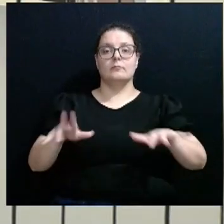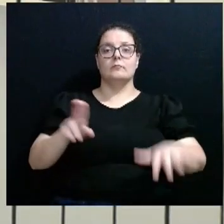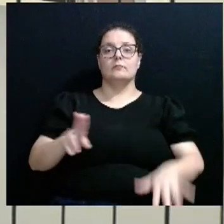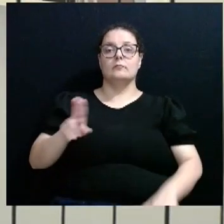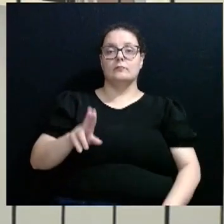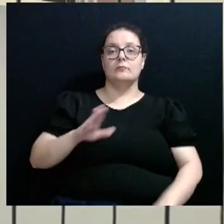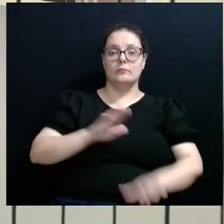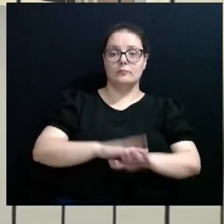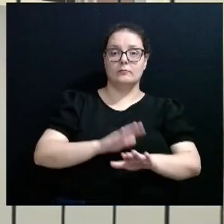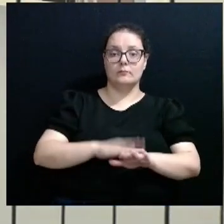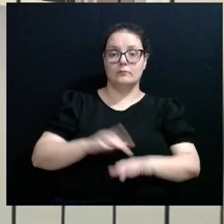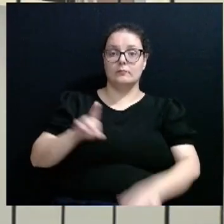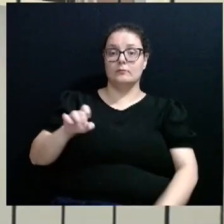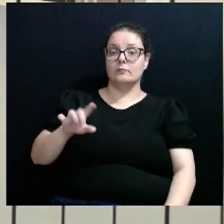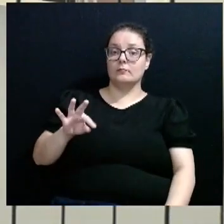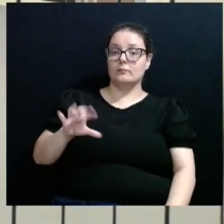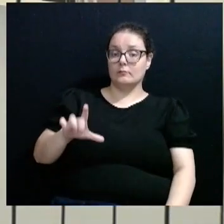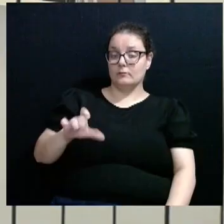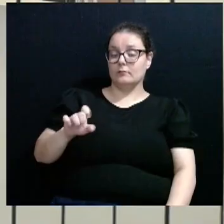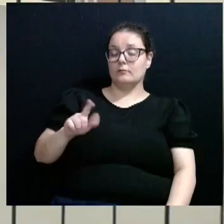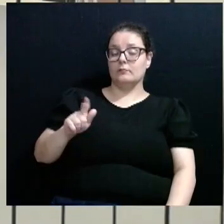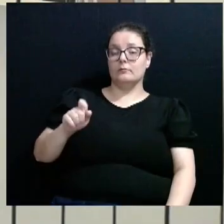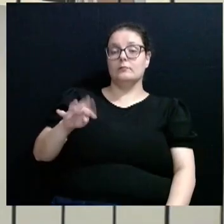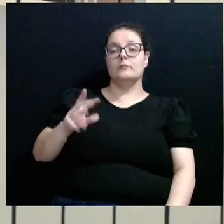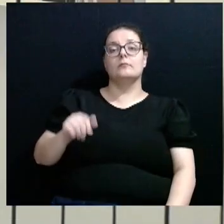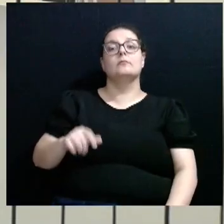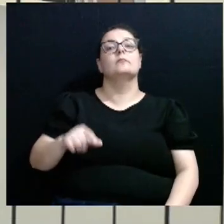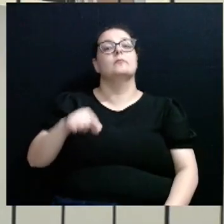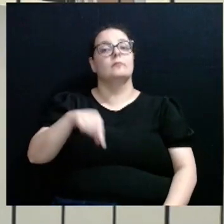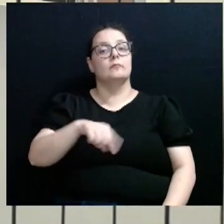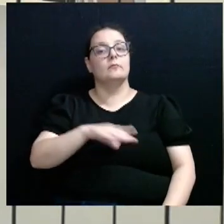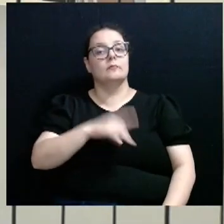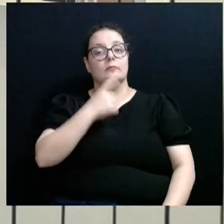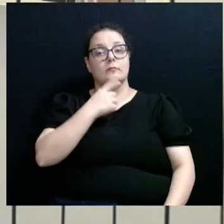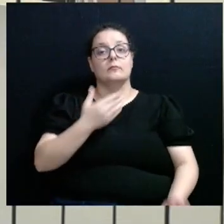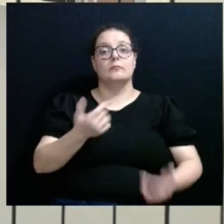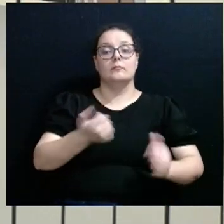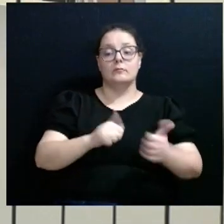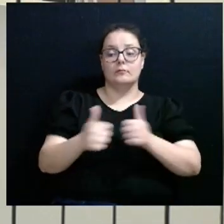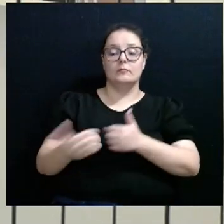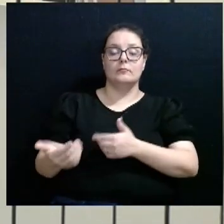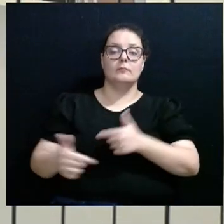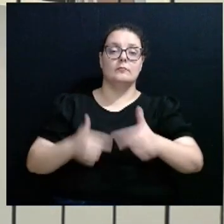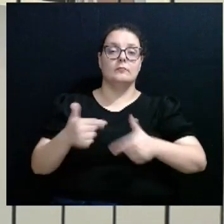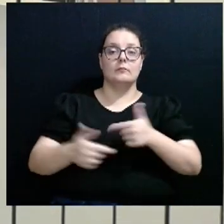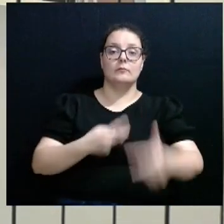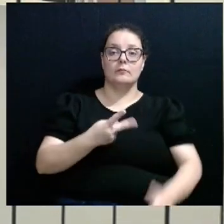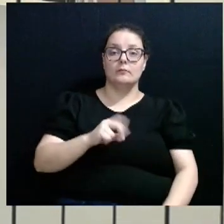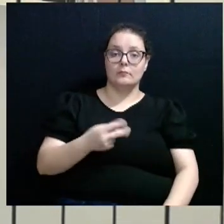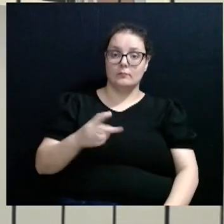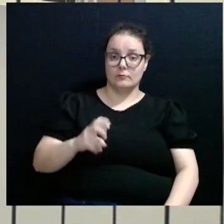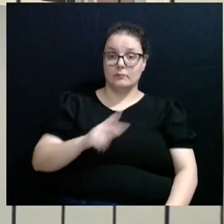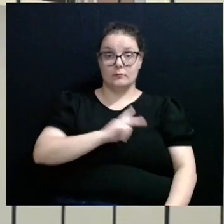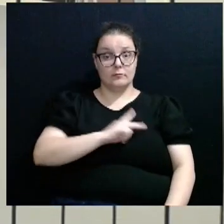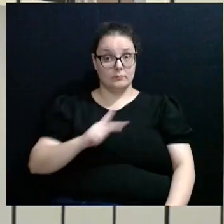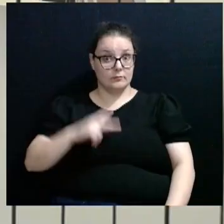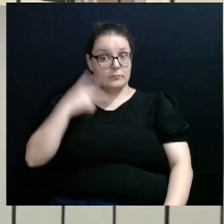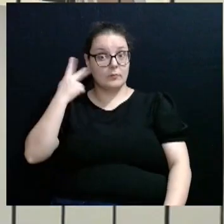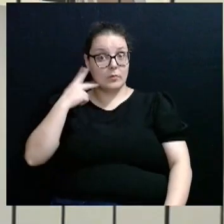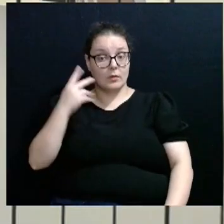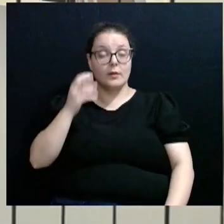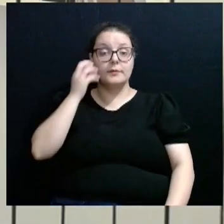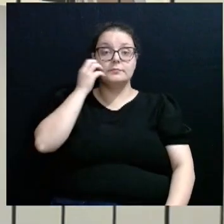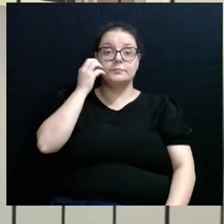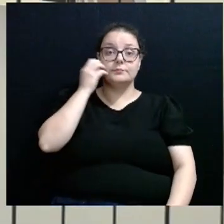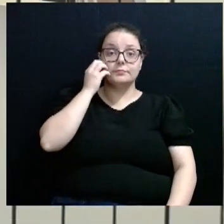Delegada em Campinas apresentou o balanço dos trabalhos realizados em 2025. Presidido pelo vereador Igor Diego, o